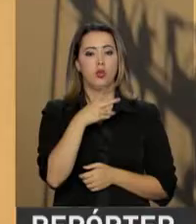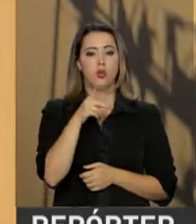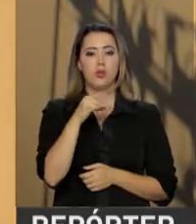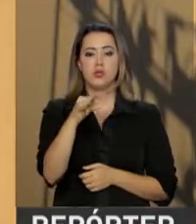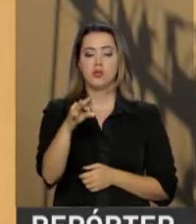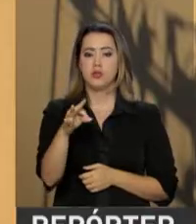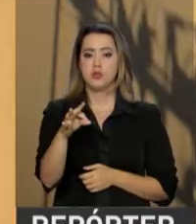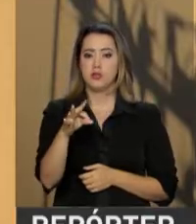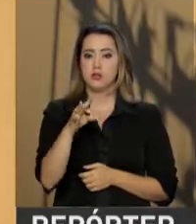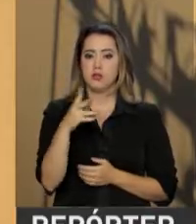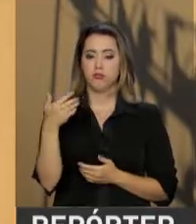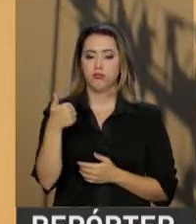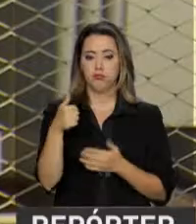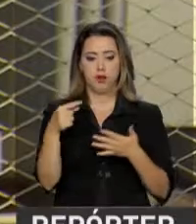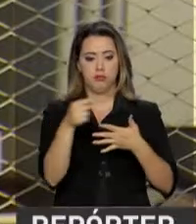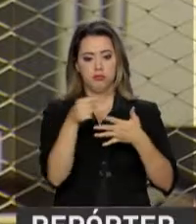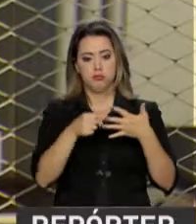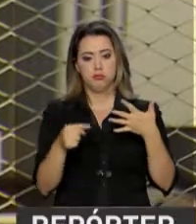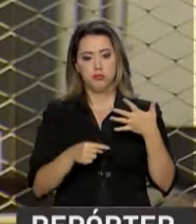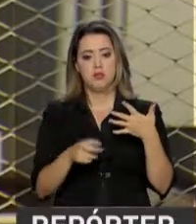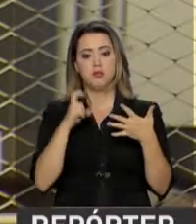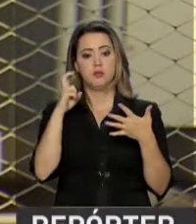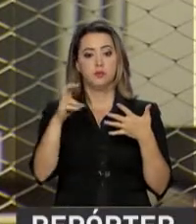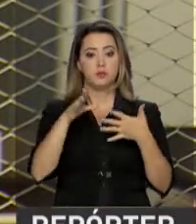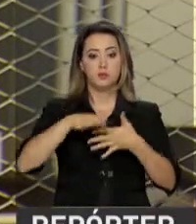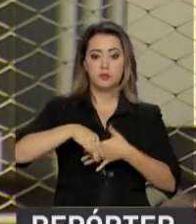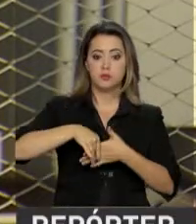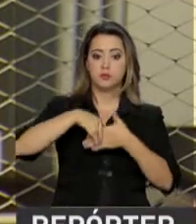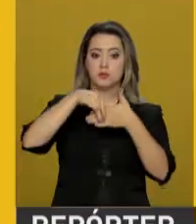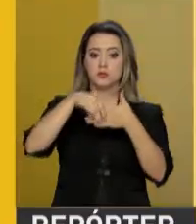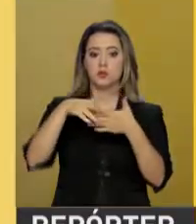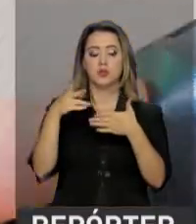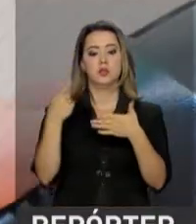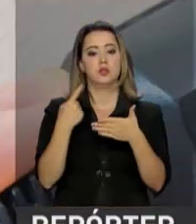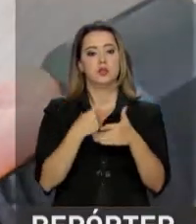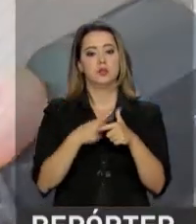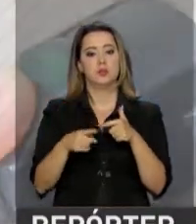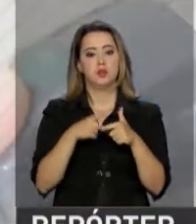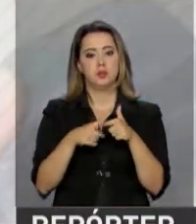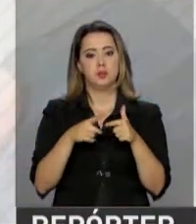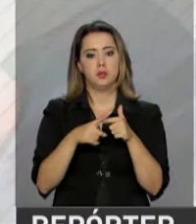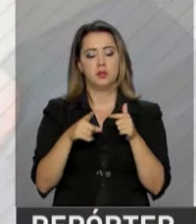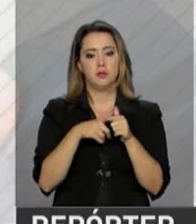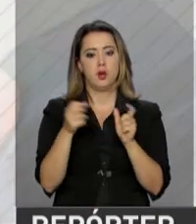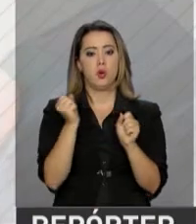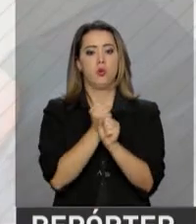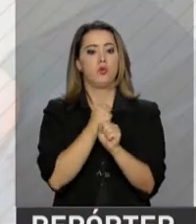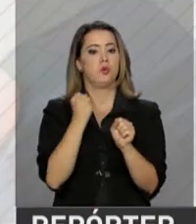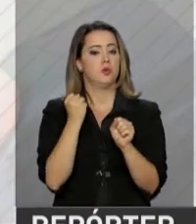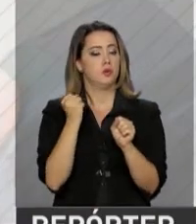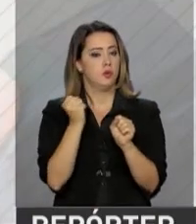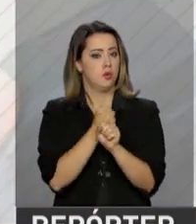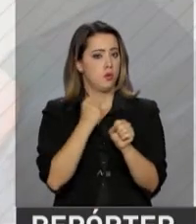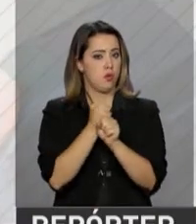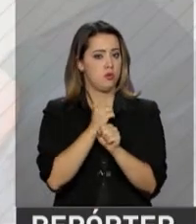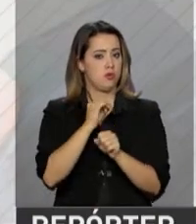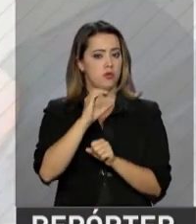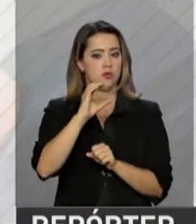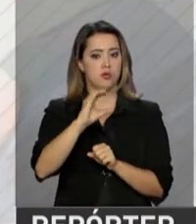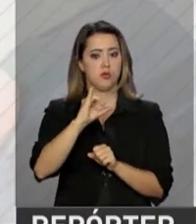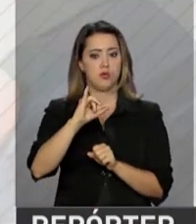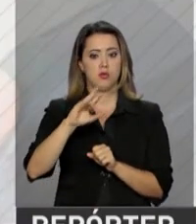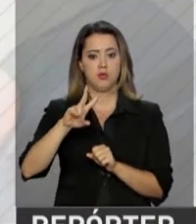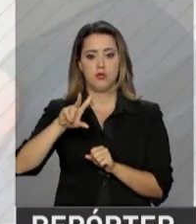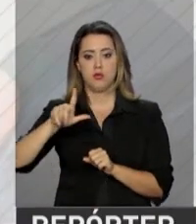comuns de acidentes com energia elétrica 5 lideram a lista eles ocorrem em maior intensidade na construção civil